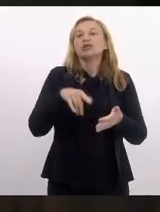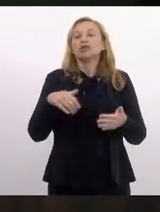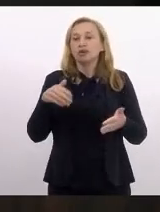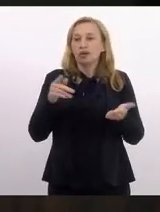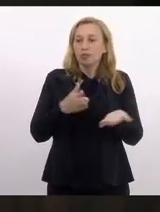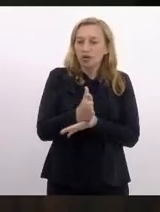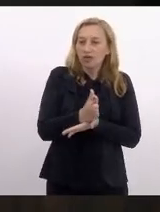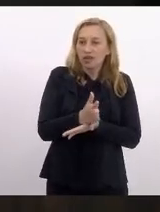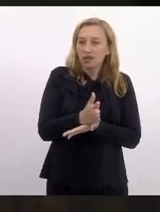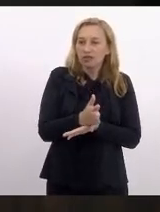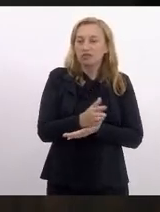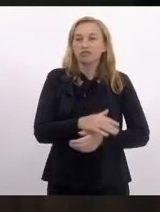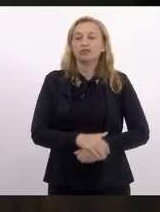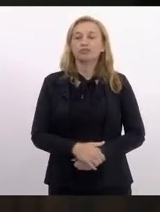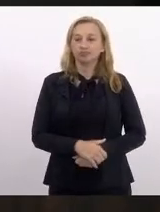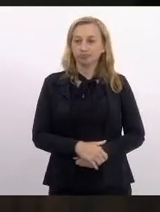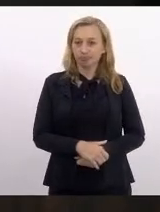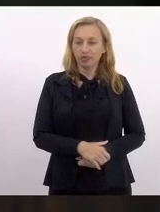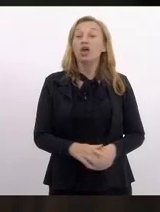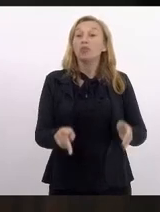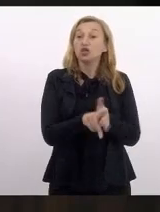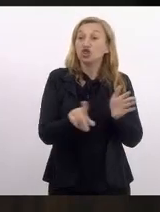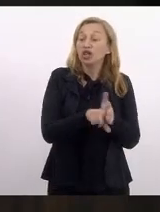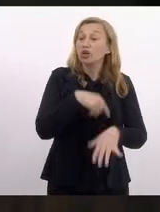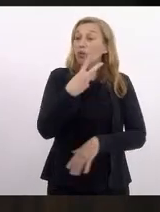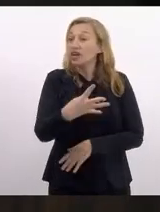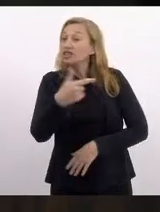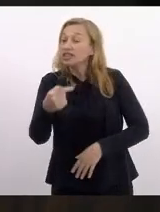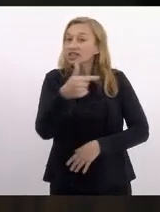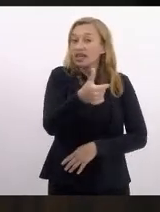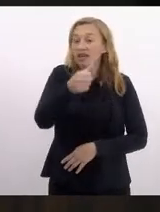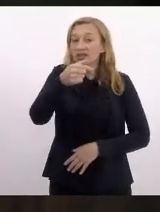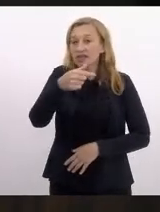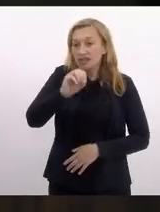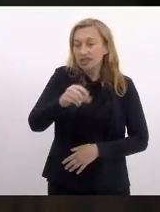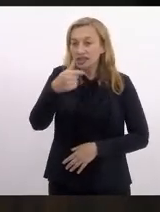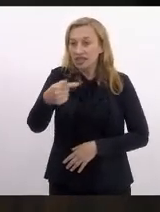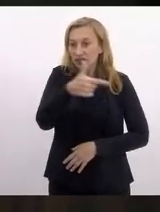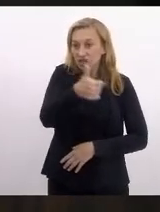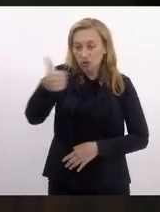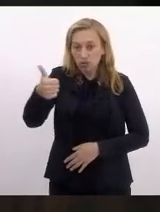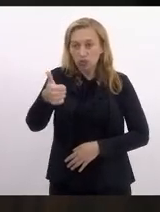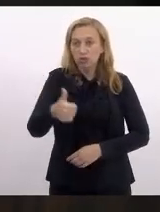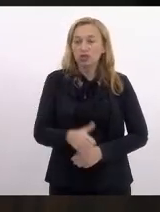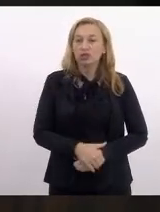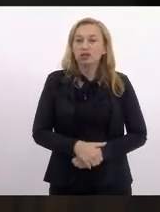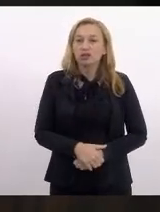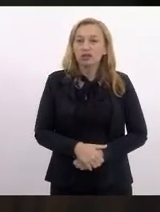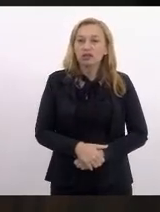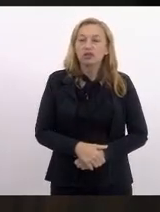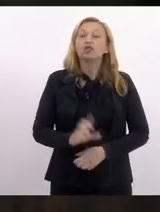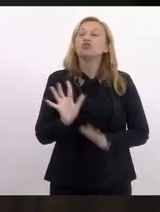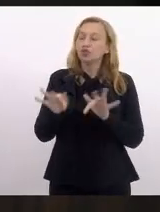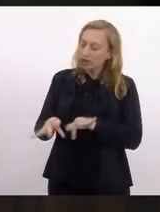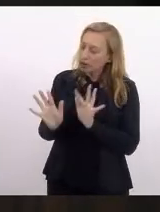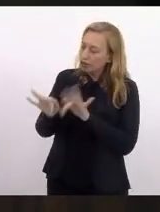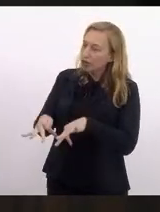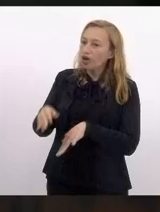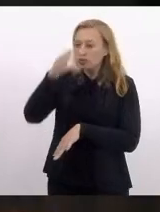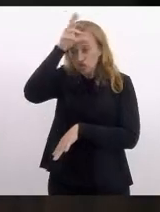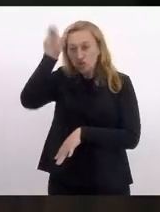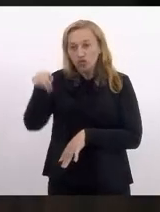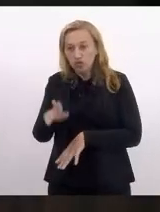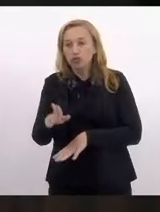aprovam permaneçam aprovado vai autógrafo pode agir 4707 a de 21 ao final tia